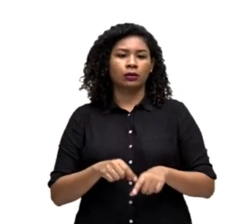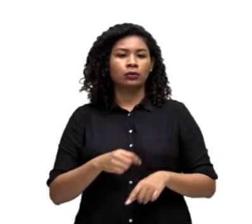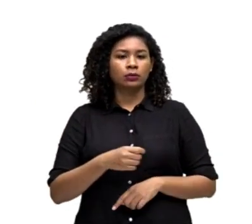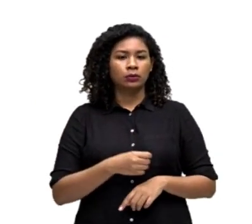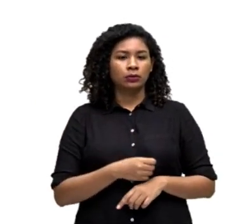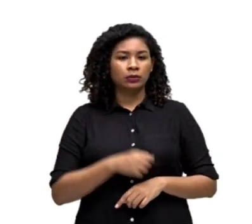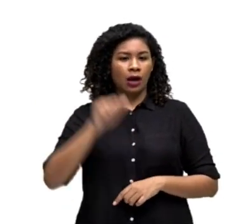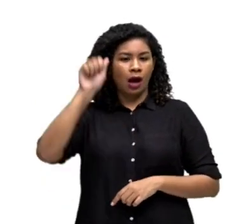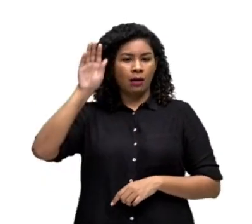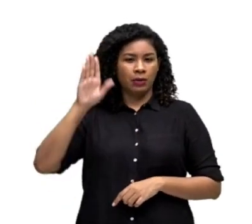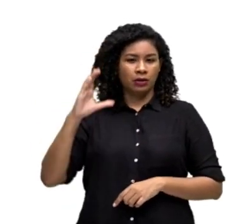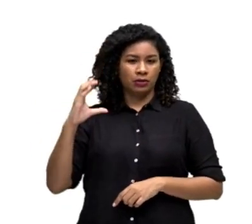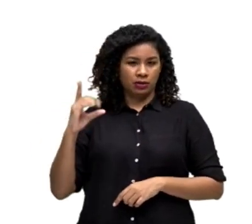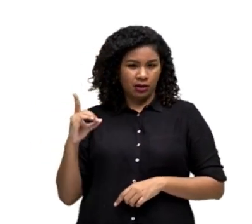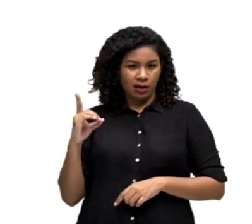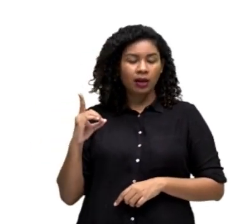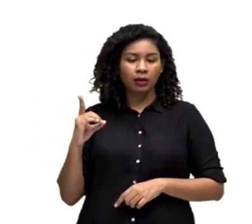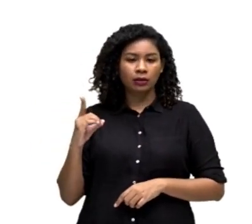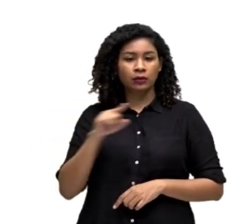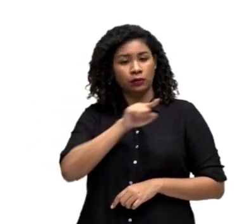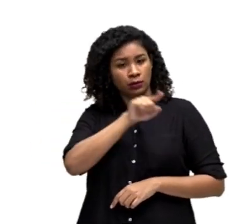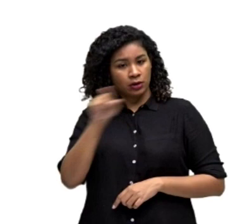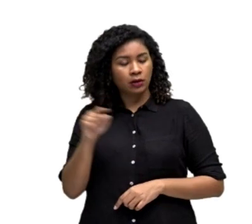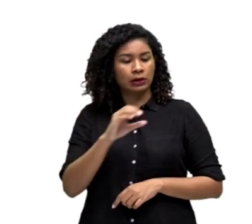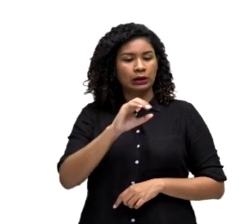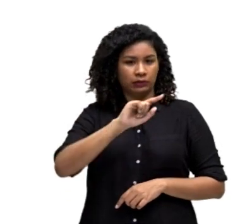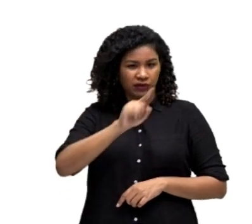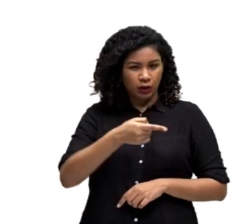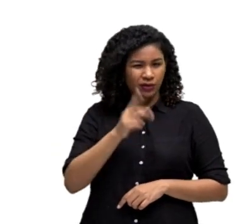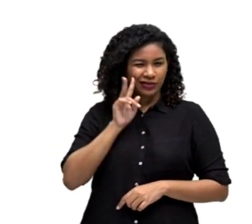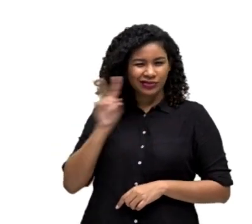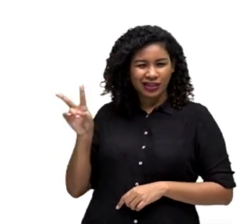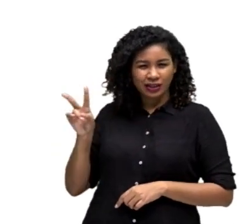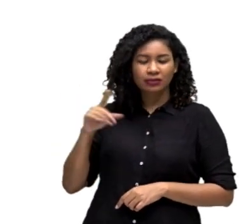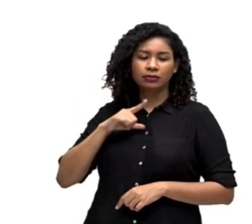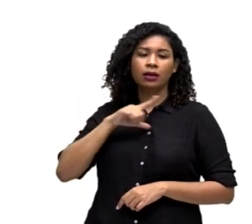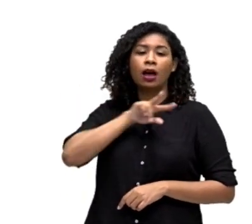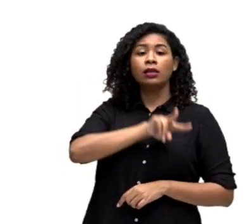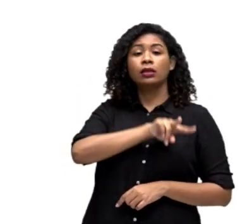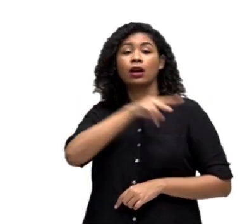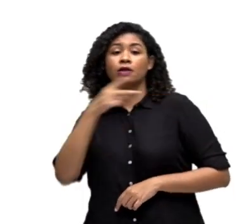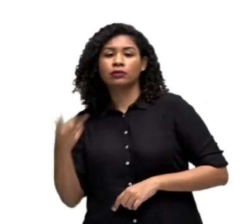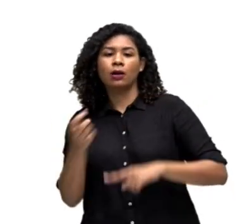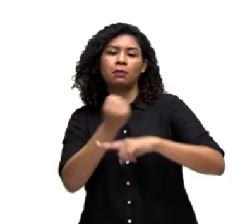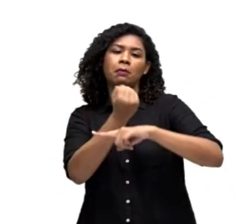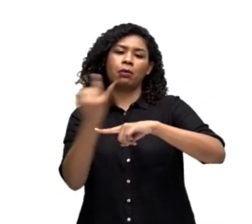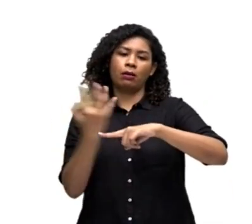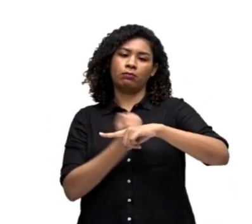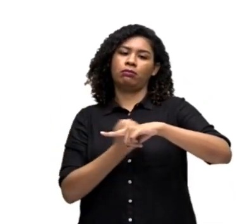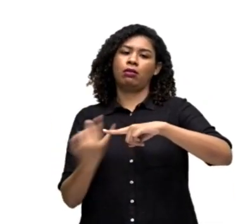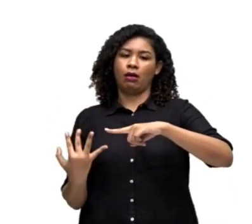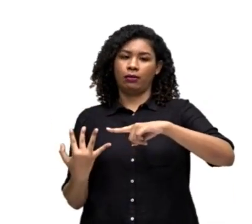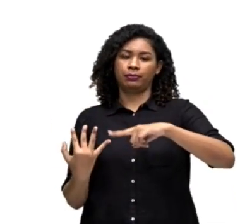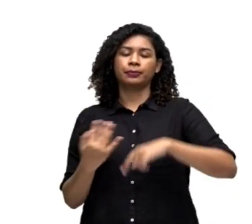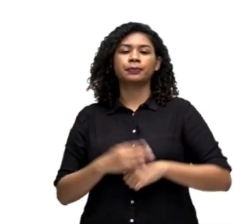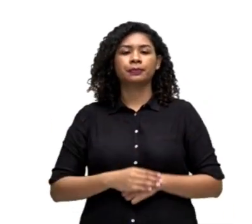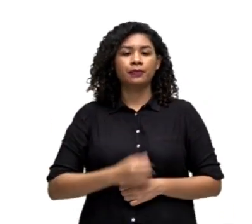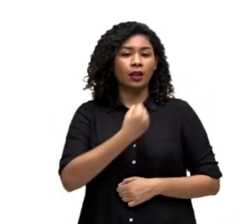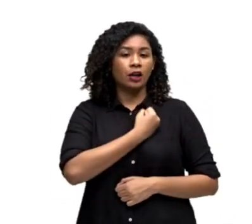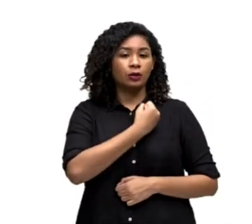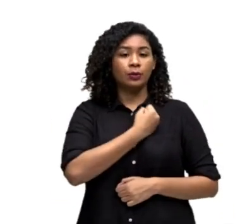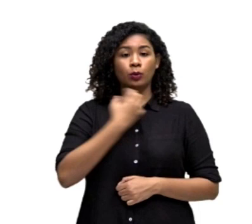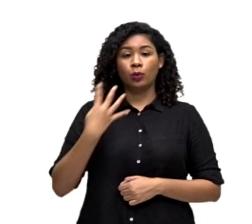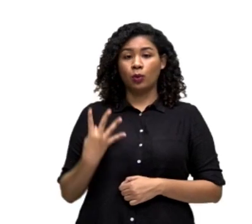pegar os números decimais agora, aliás, e transformá-los em fração. E, finalmente, na questão de